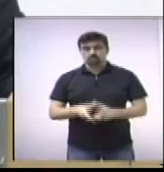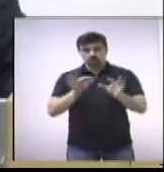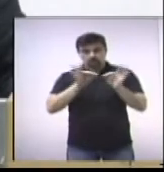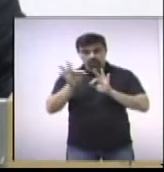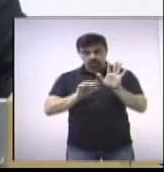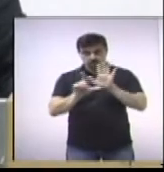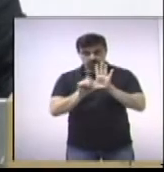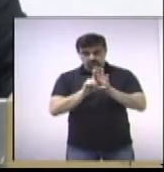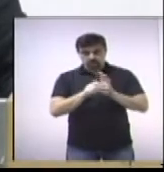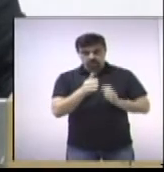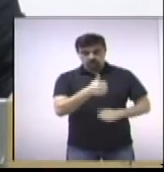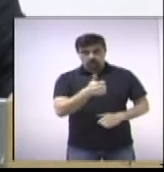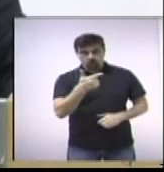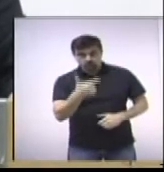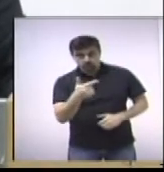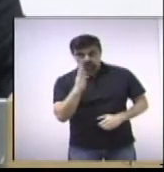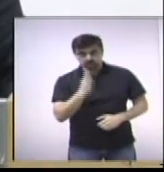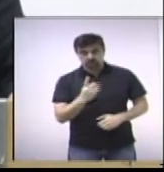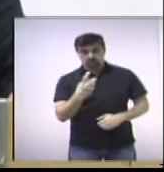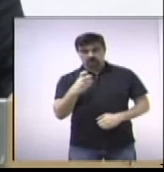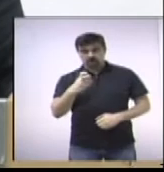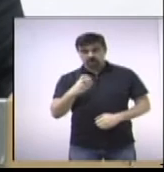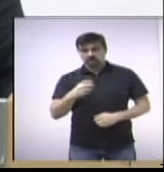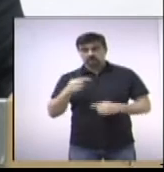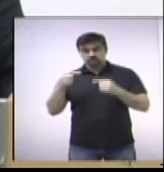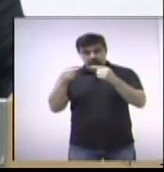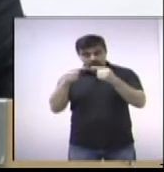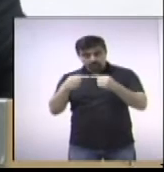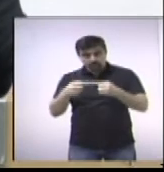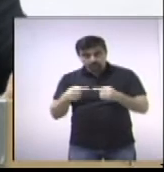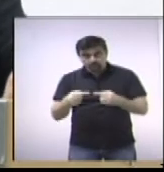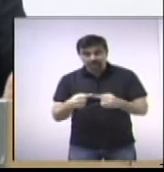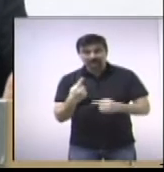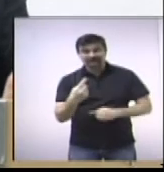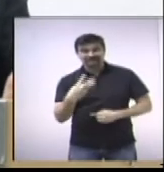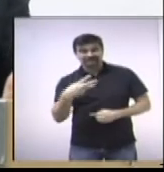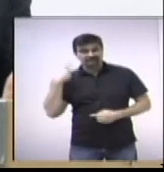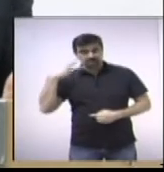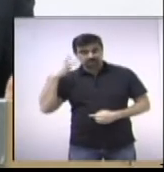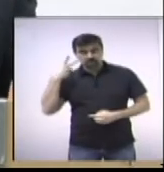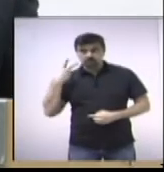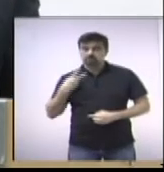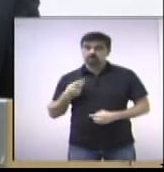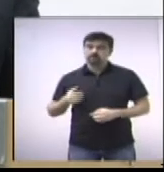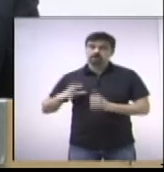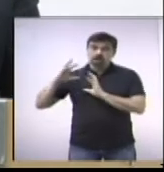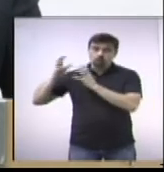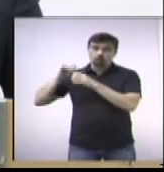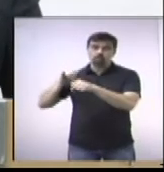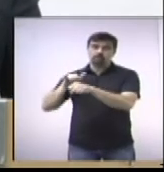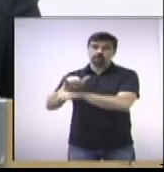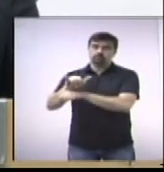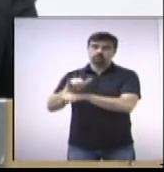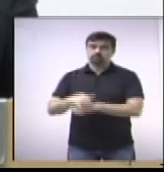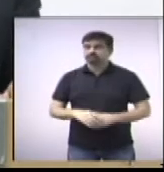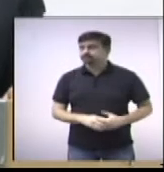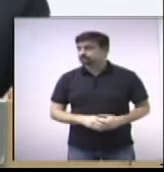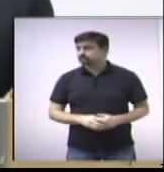Projeto de lei número 12/15 foi aprovado por 13 votos favoráveis, com a ausência do vereador Zé Coco.